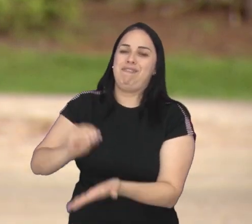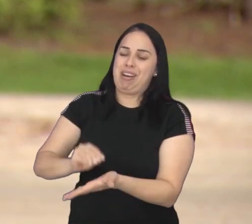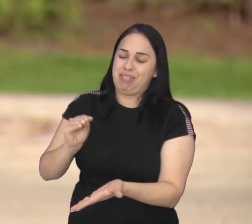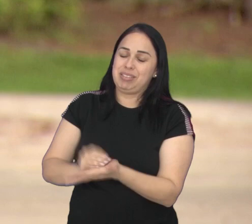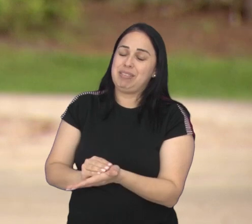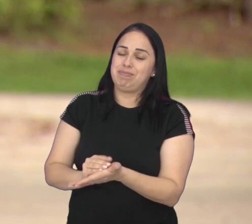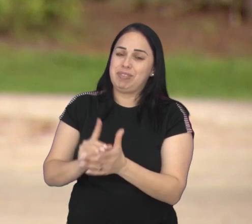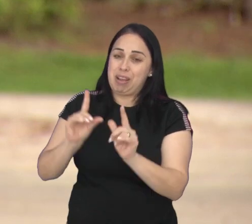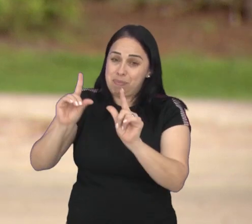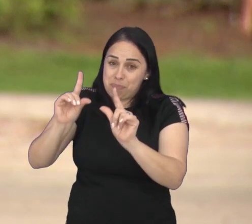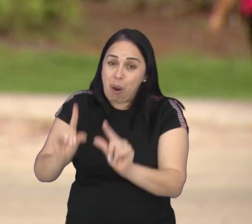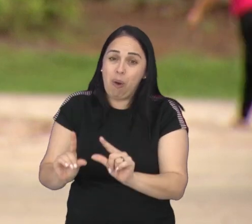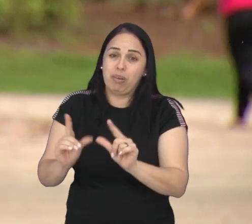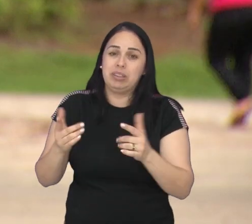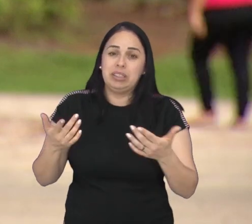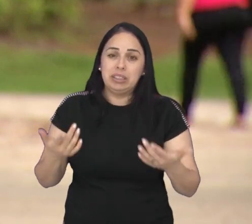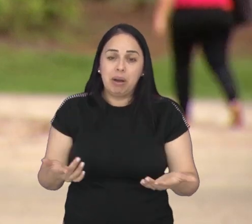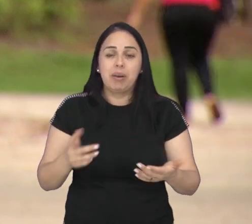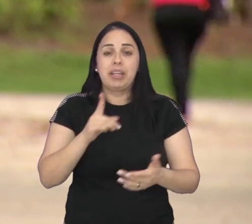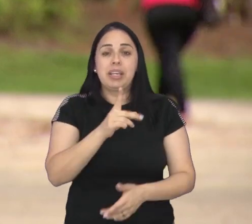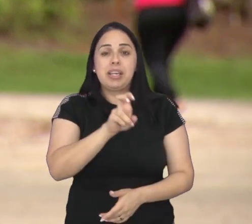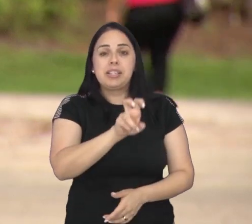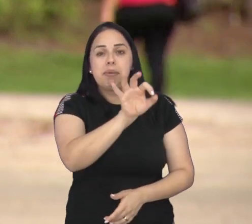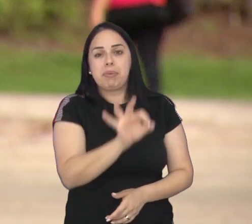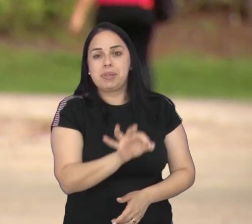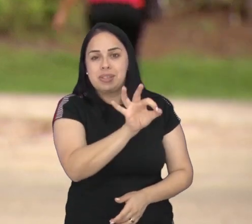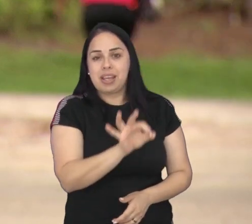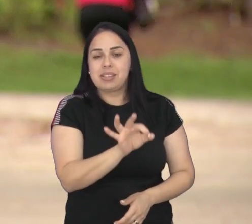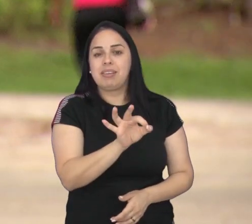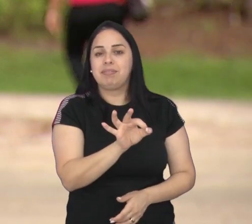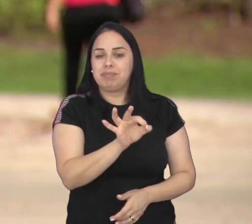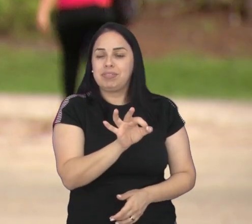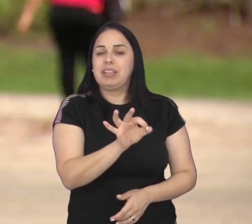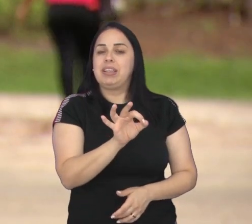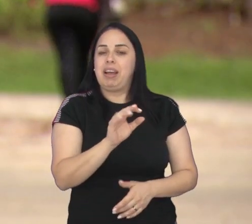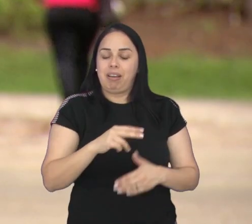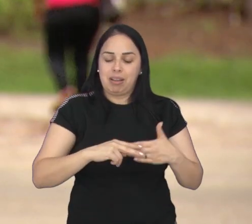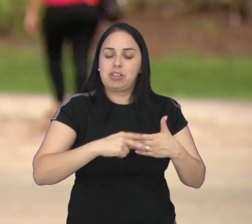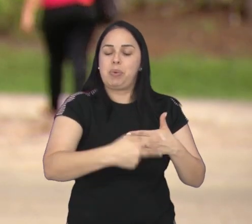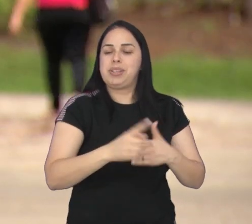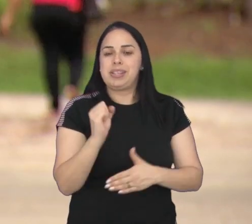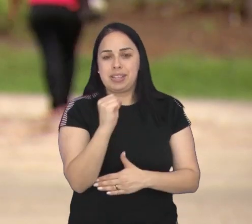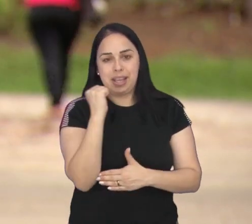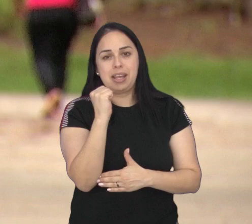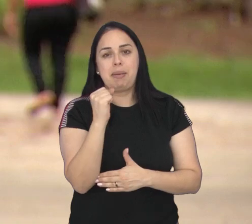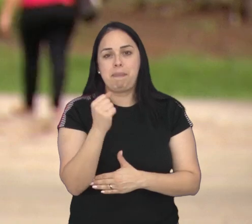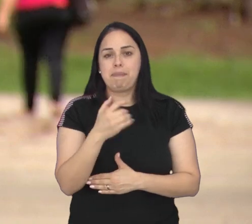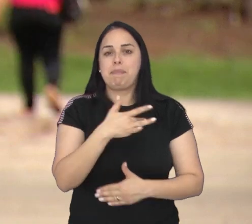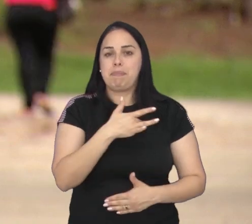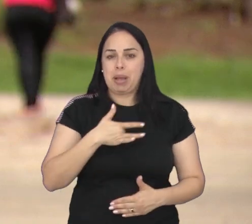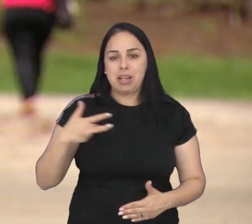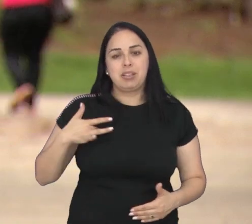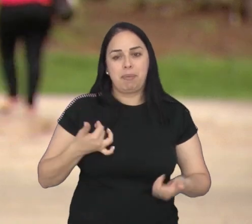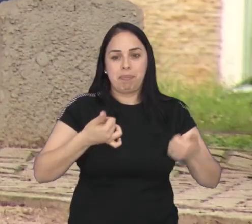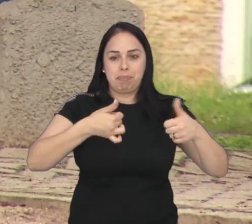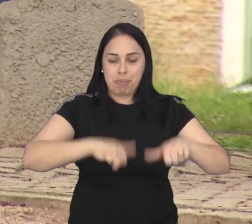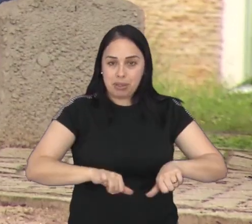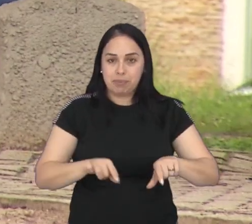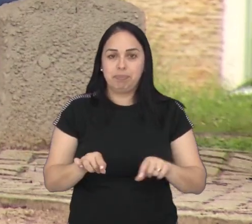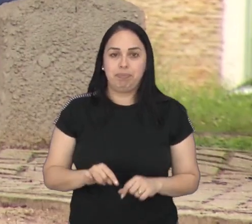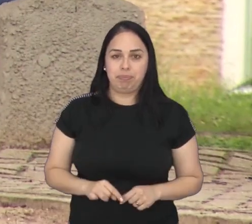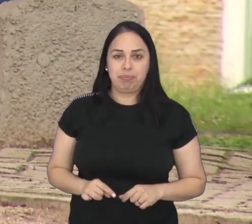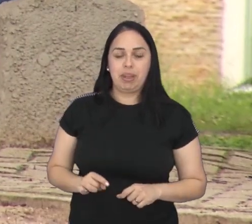do considerado ideal. E 15% da população apresentam deficiência séria, com riscos à saúde.